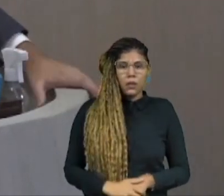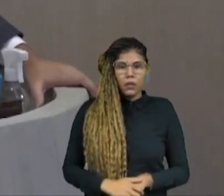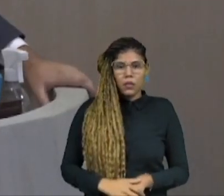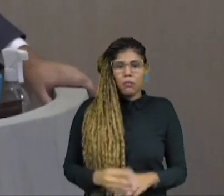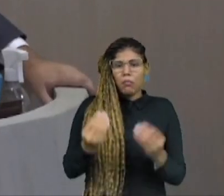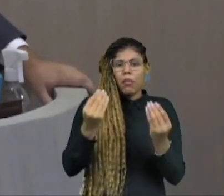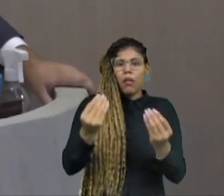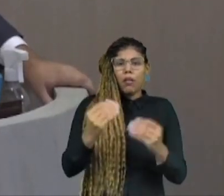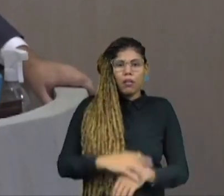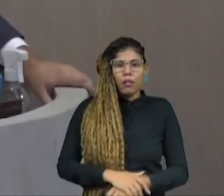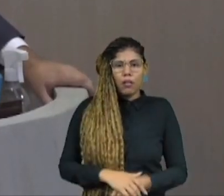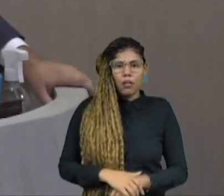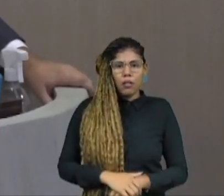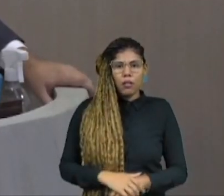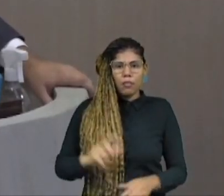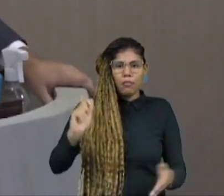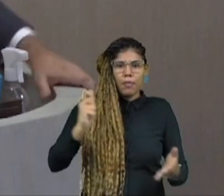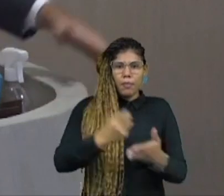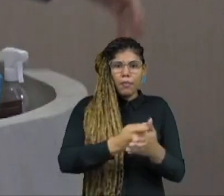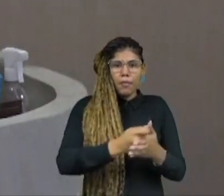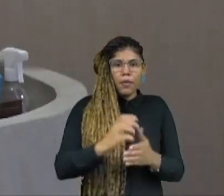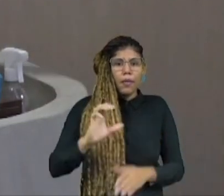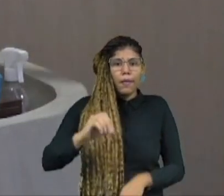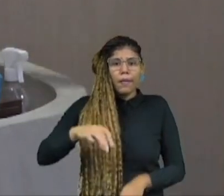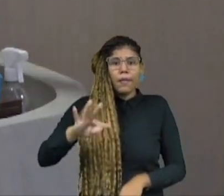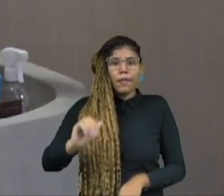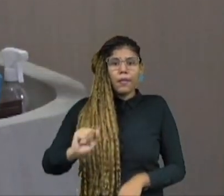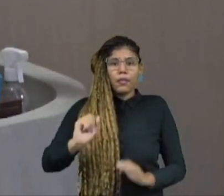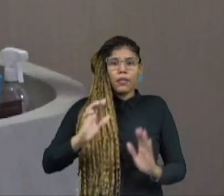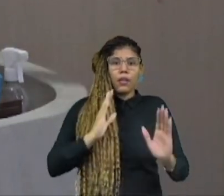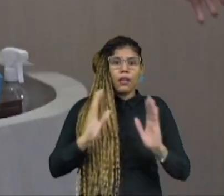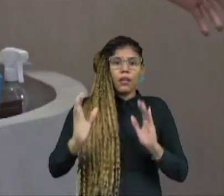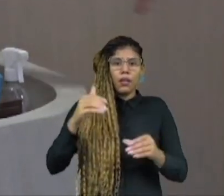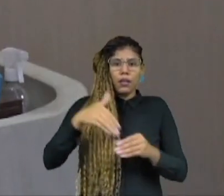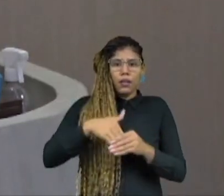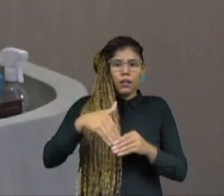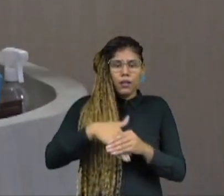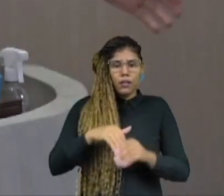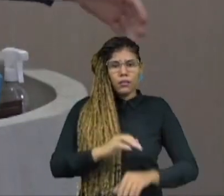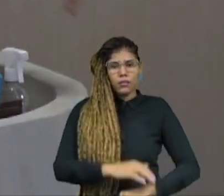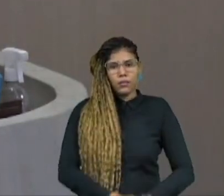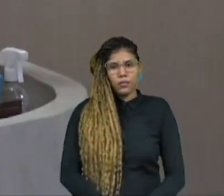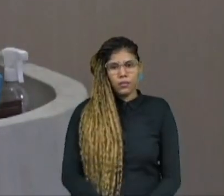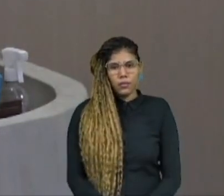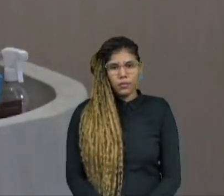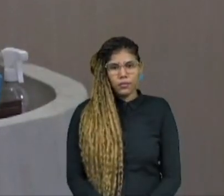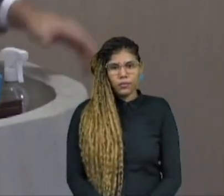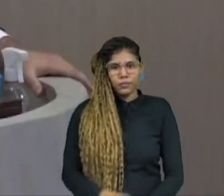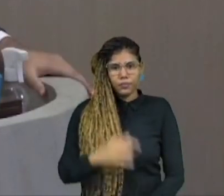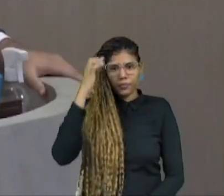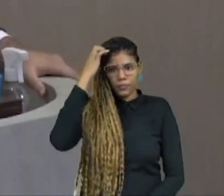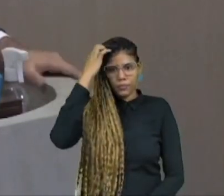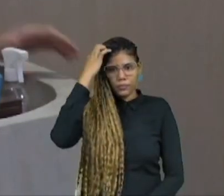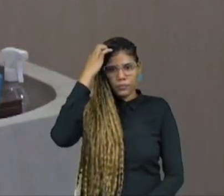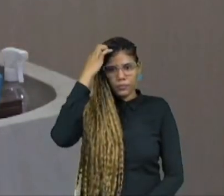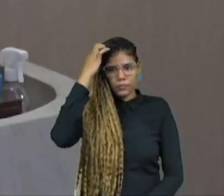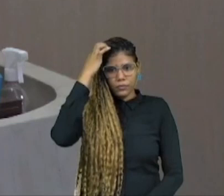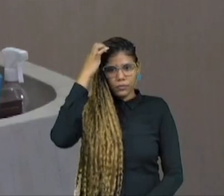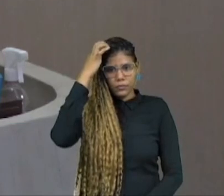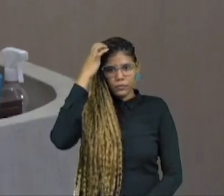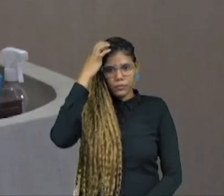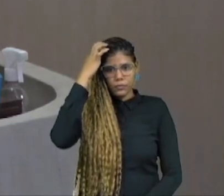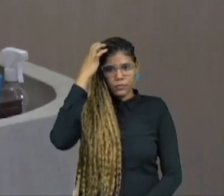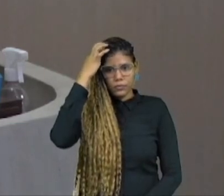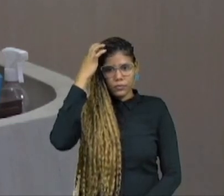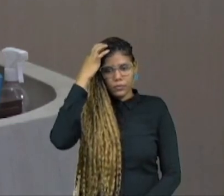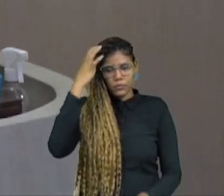uma conta eleitoral. Tudo isso para abarcar o grande arco de alianças que o governador teve.